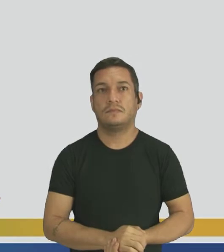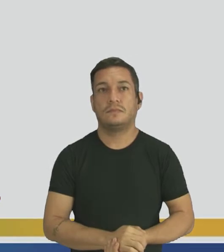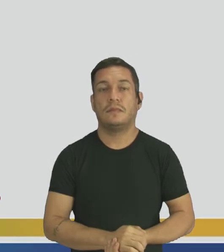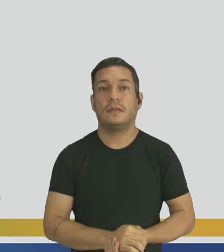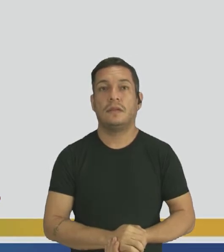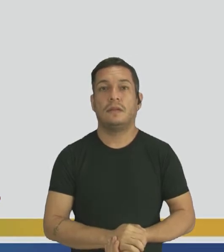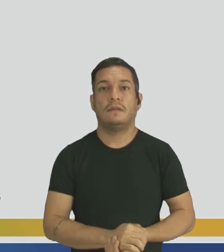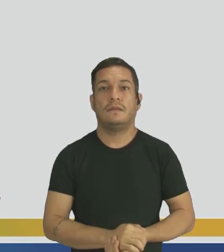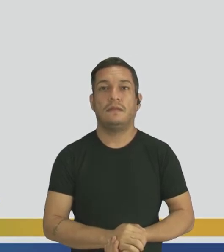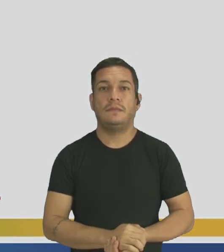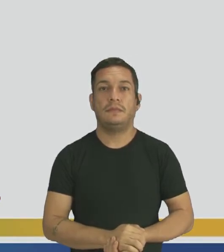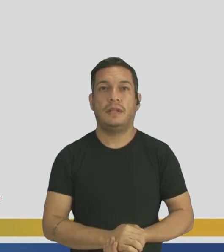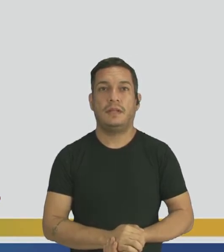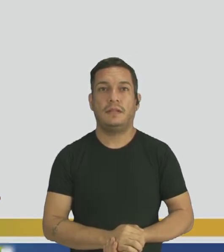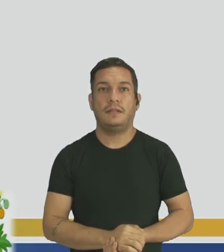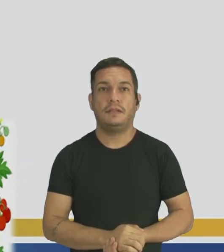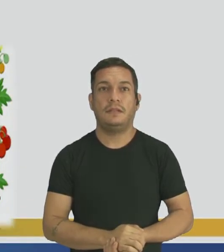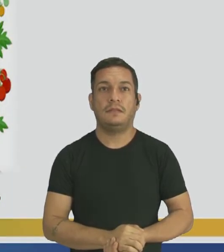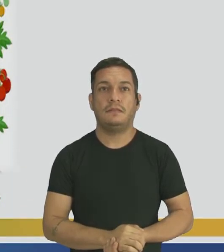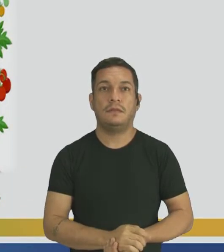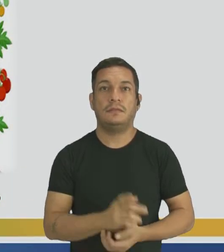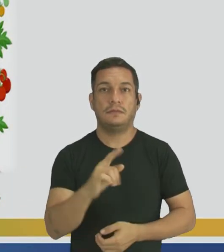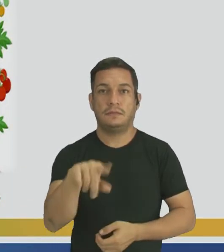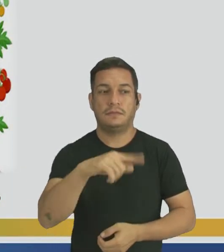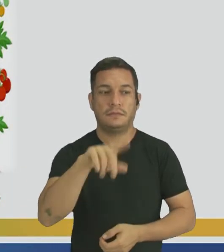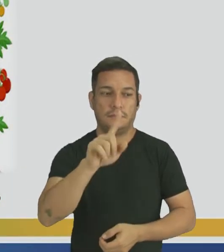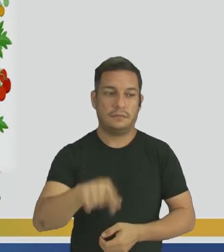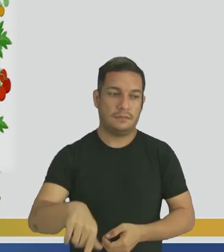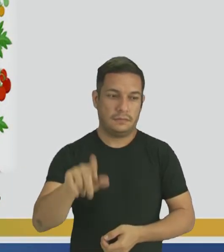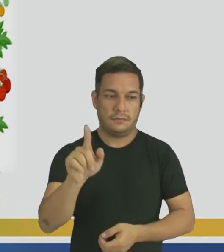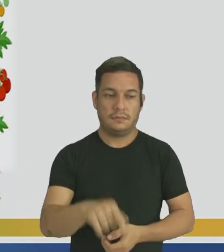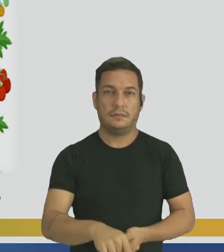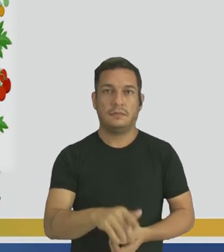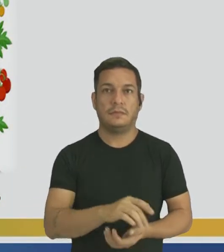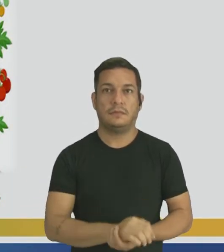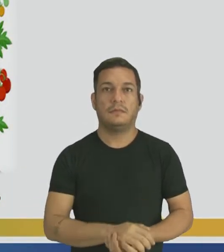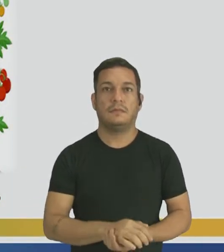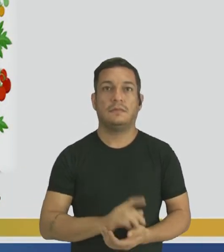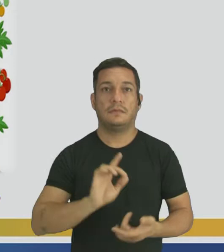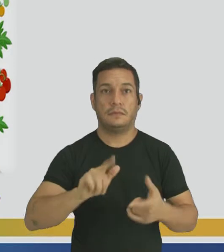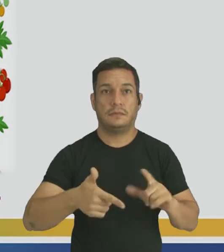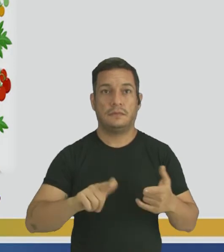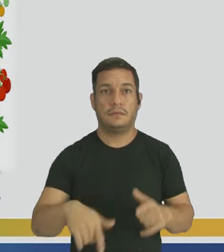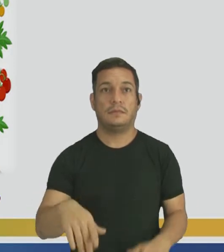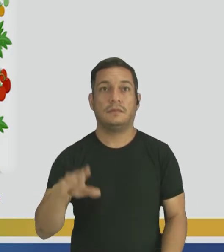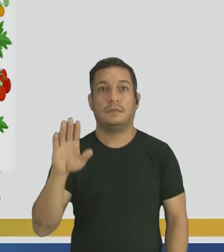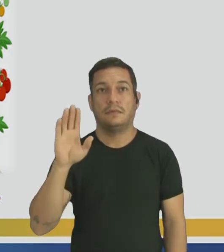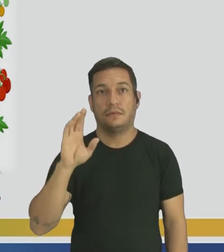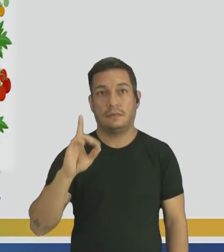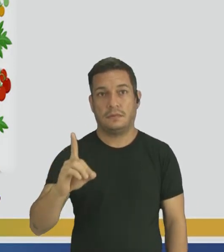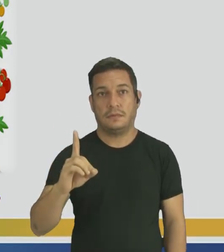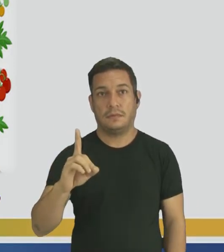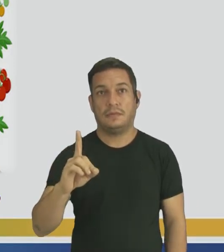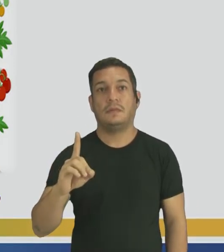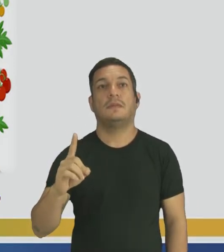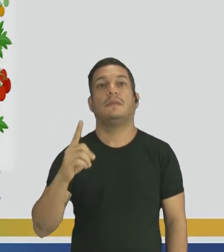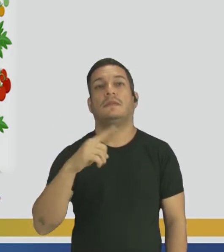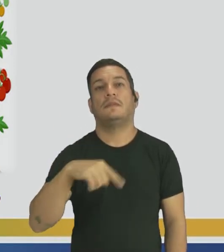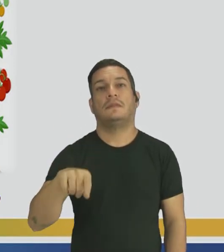Então, vamos lá. Se vocês marcaram a letra D,